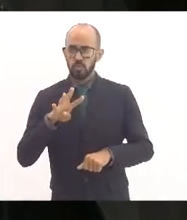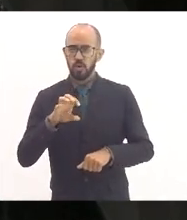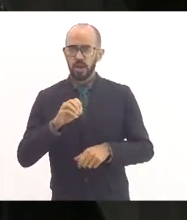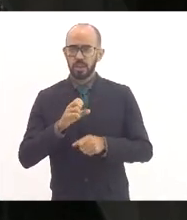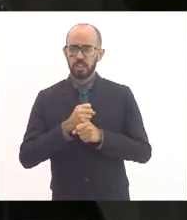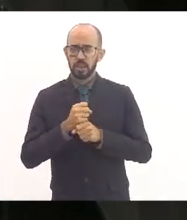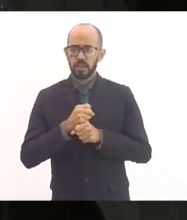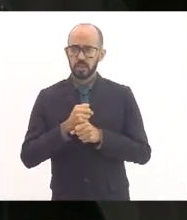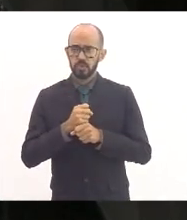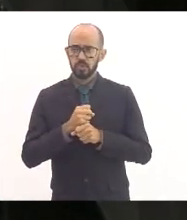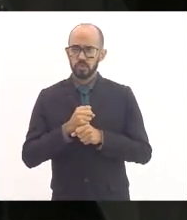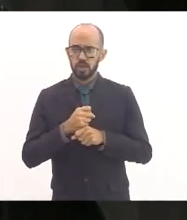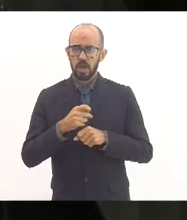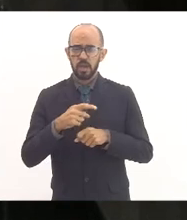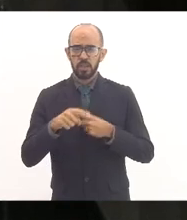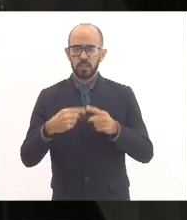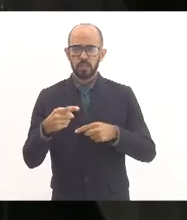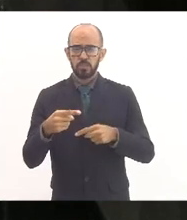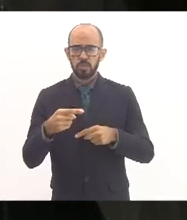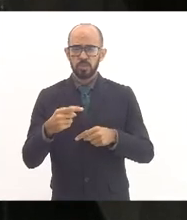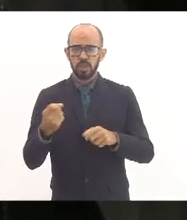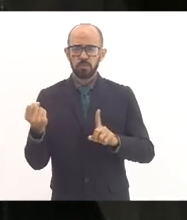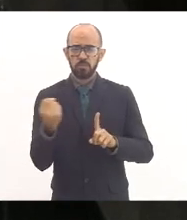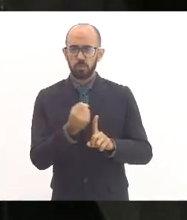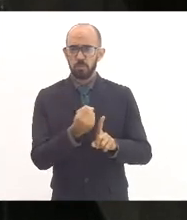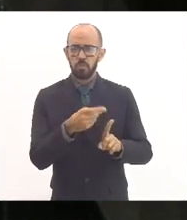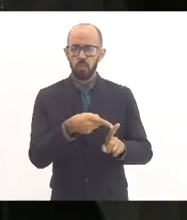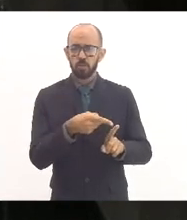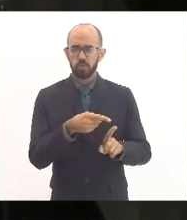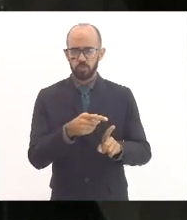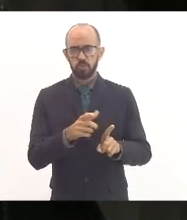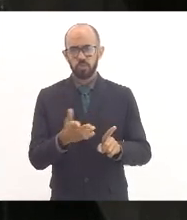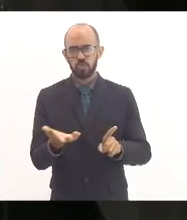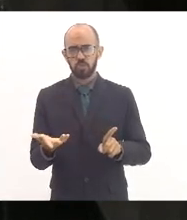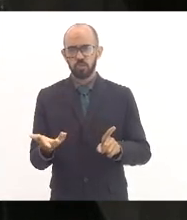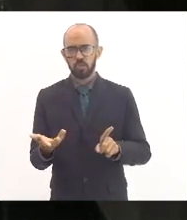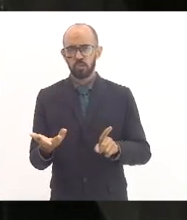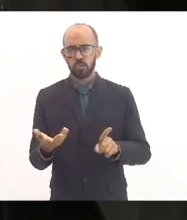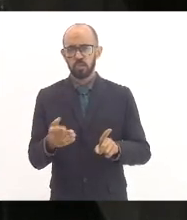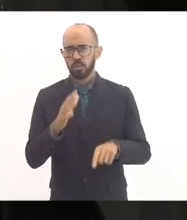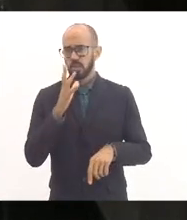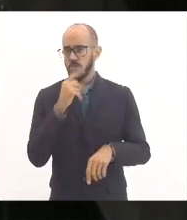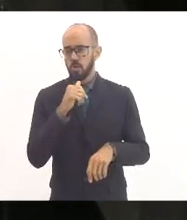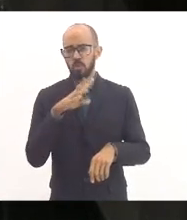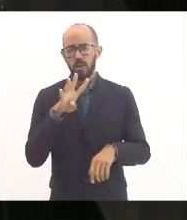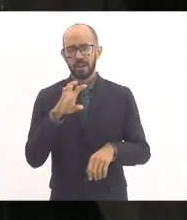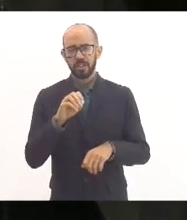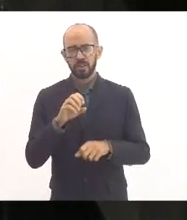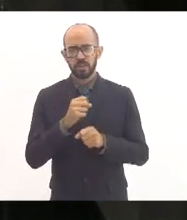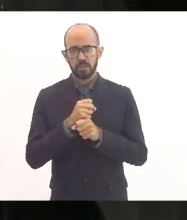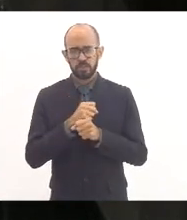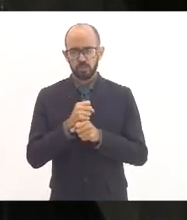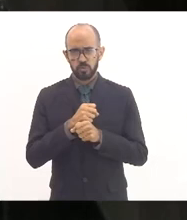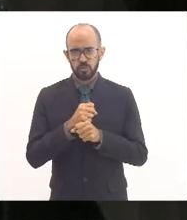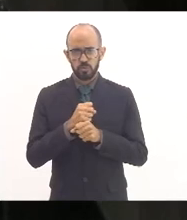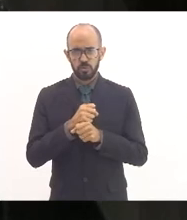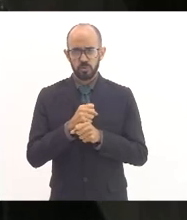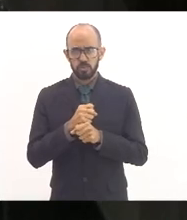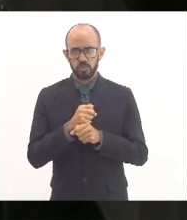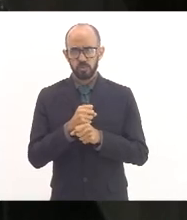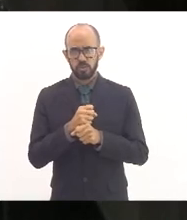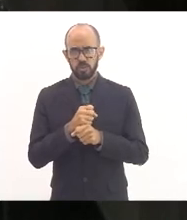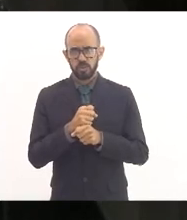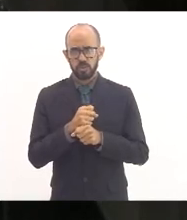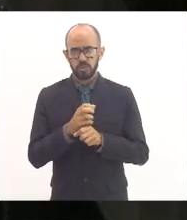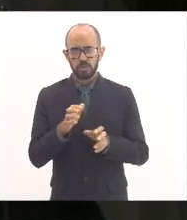e nós seguinte ele morreu foi assassinado Demorou 40 anos para chegar no topo da carreira então é